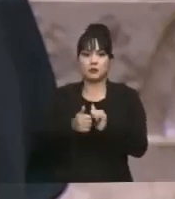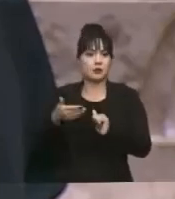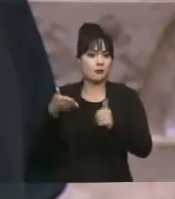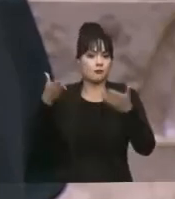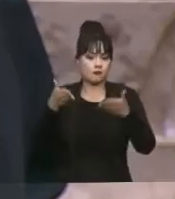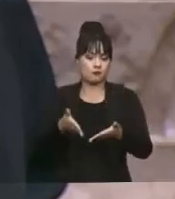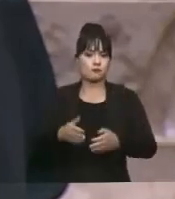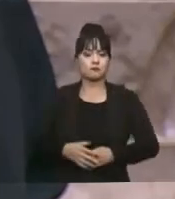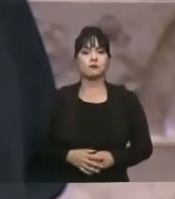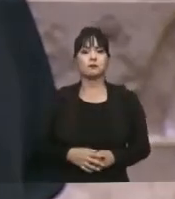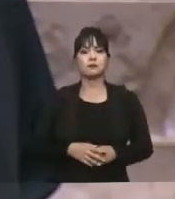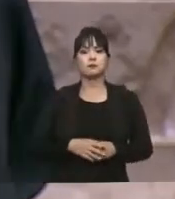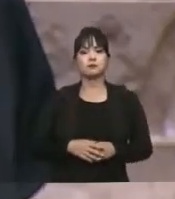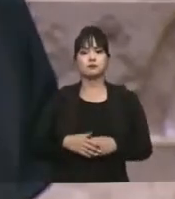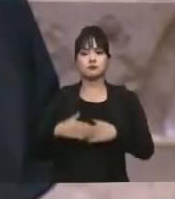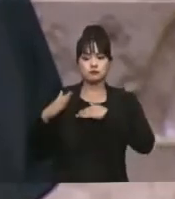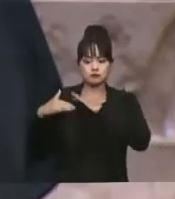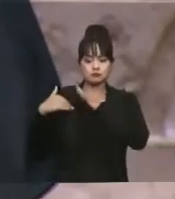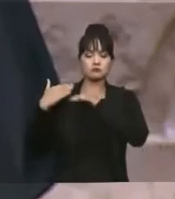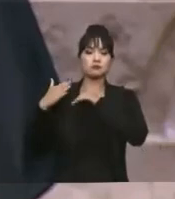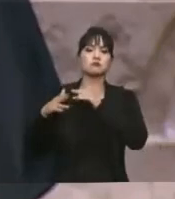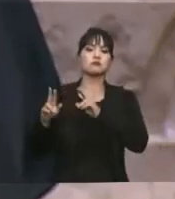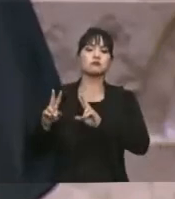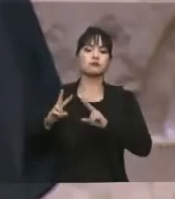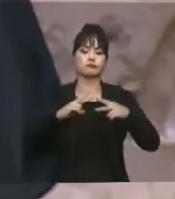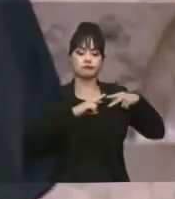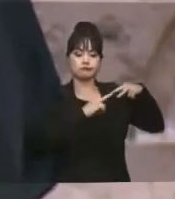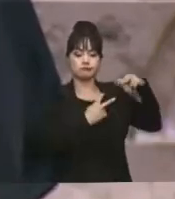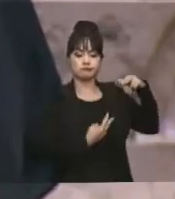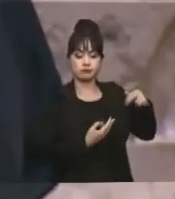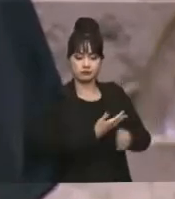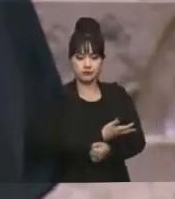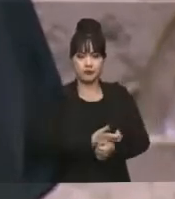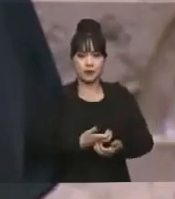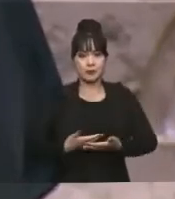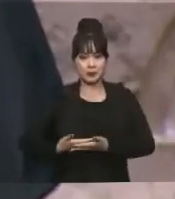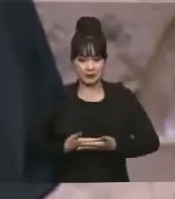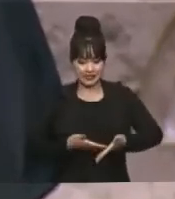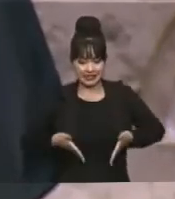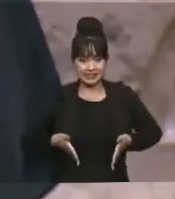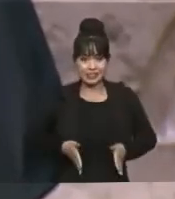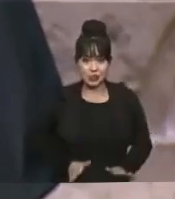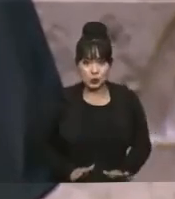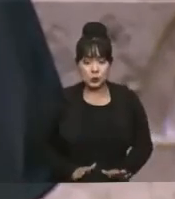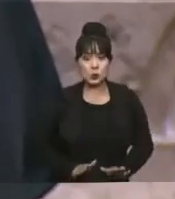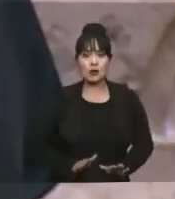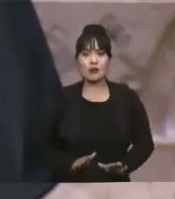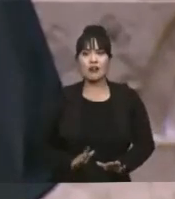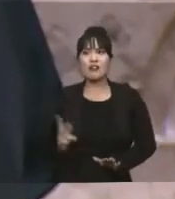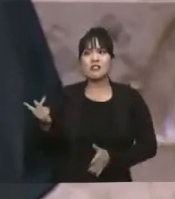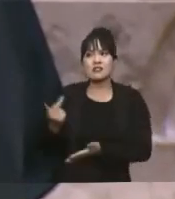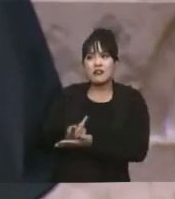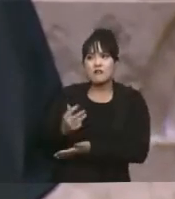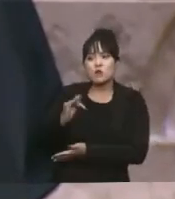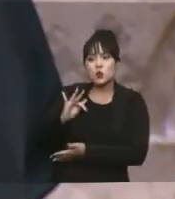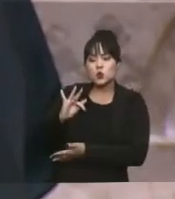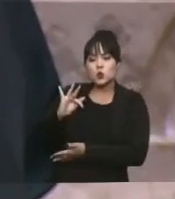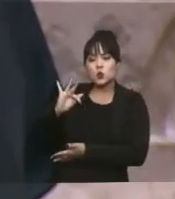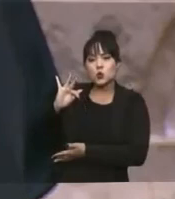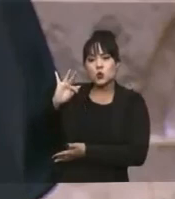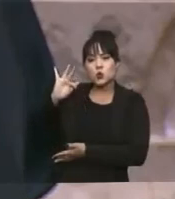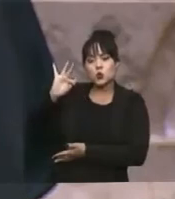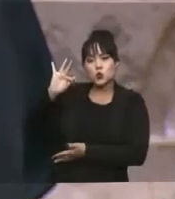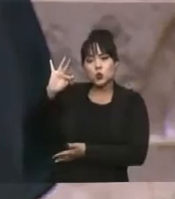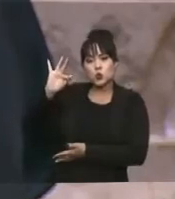pretendidos. O processamento de material genético de recém-nascidos para a realização de futuro